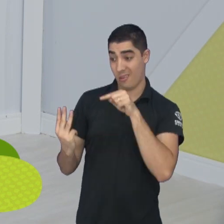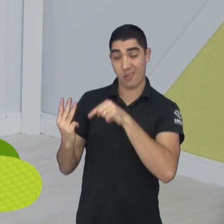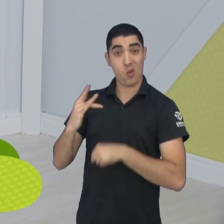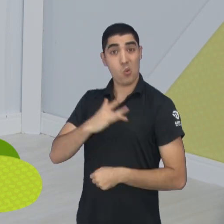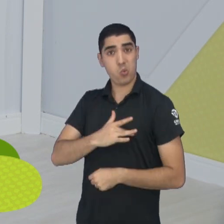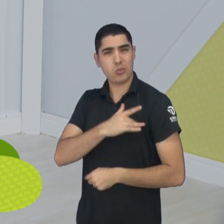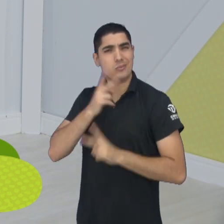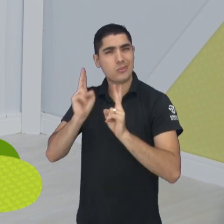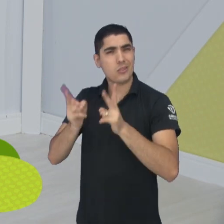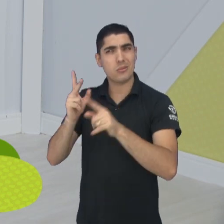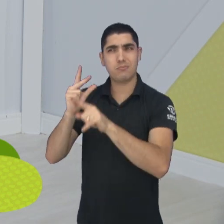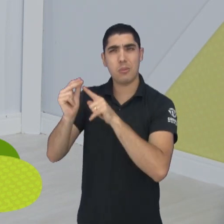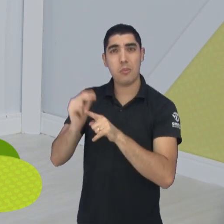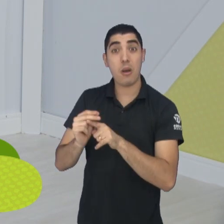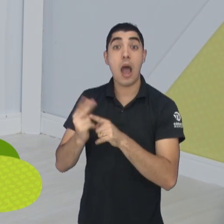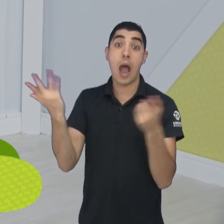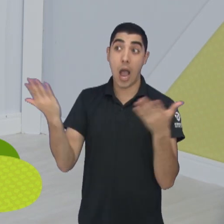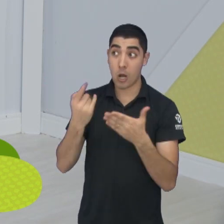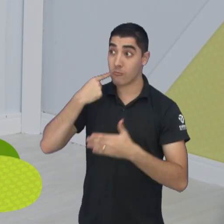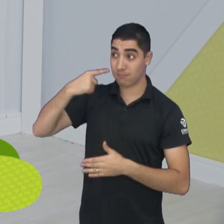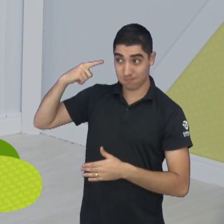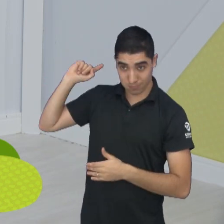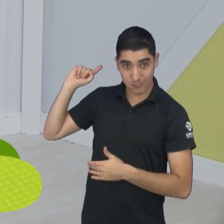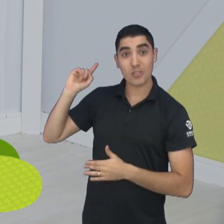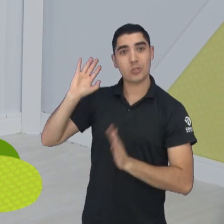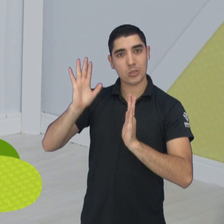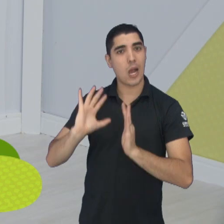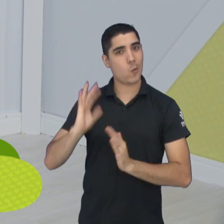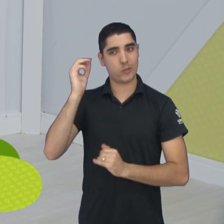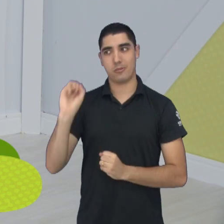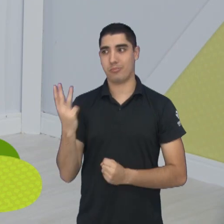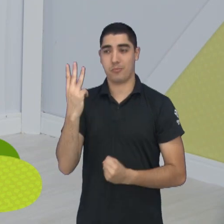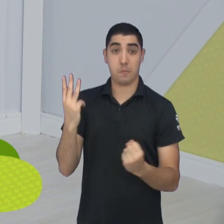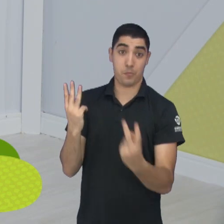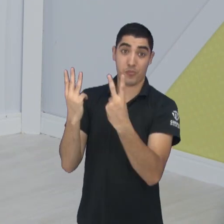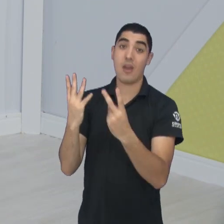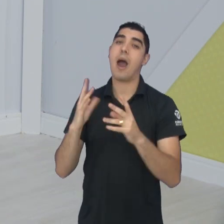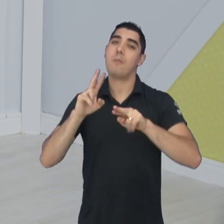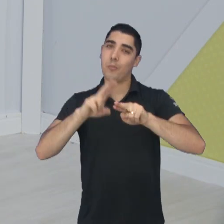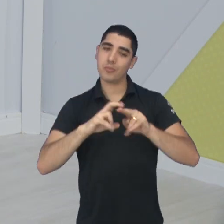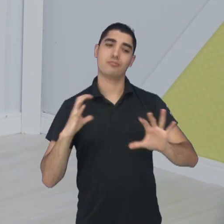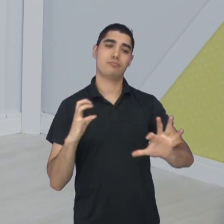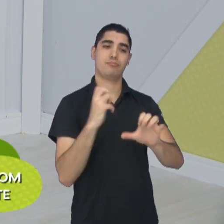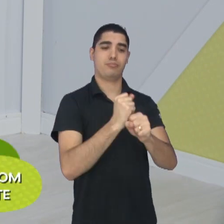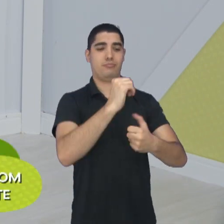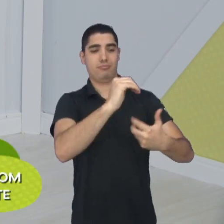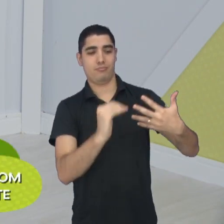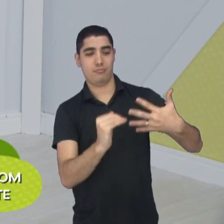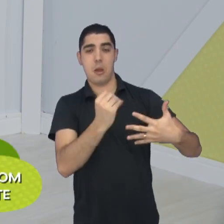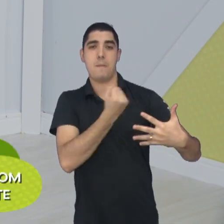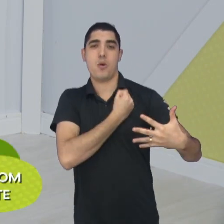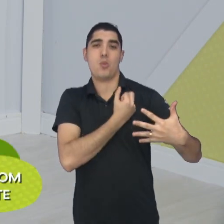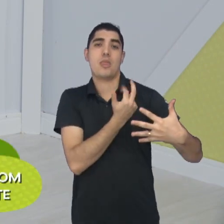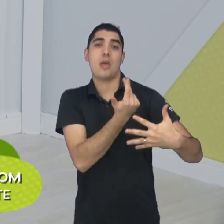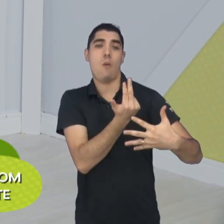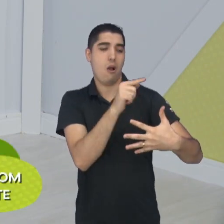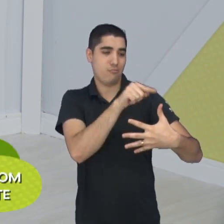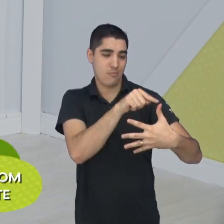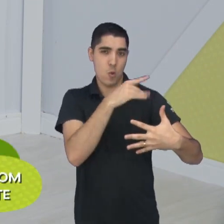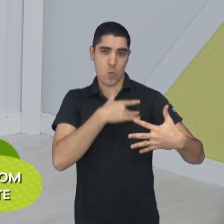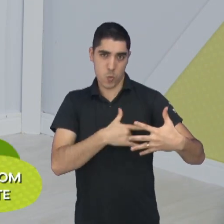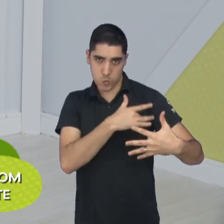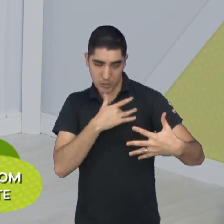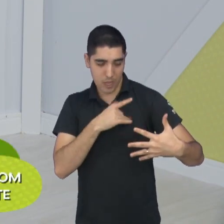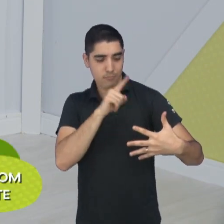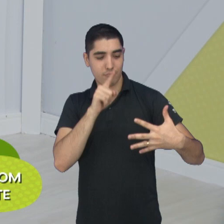Mesma situação da equipe do São José. Agora as duas equipes têm a mesma pontuação e só os critérios de desempate colocam o Cruzeiro na frente,